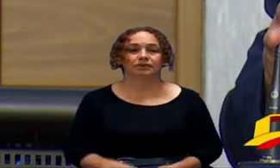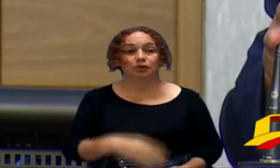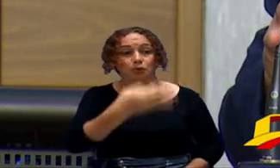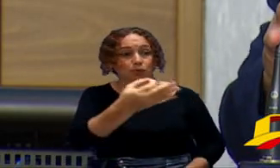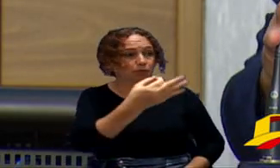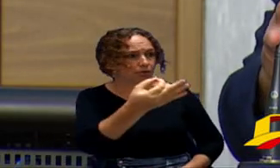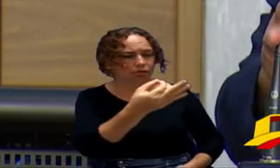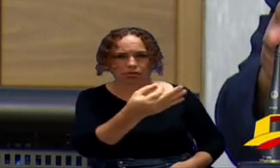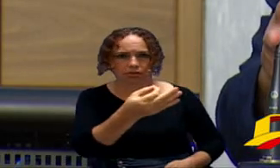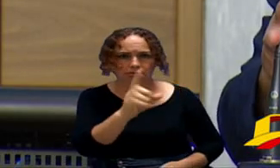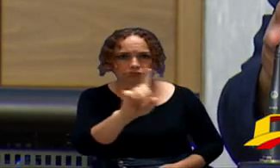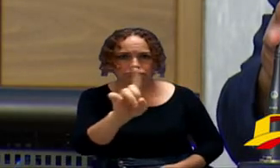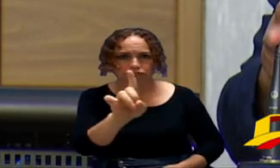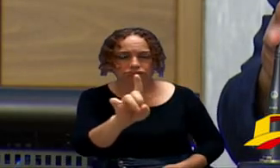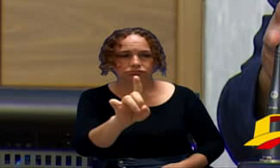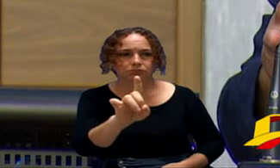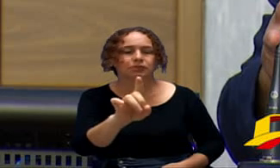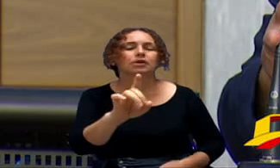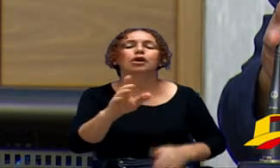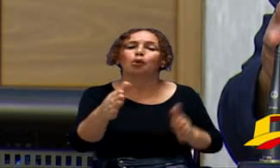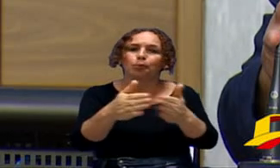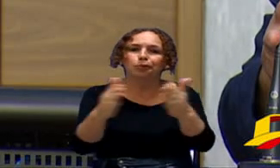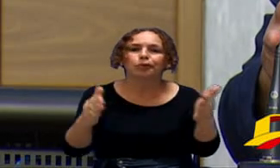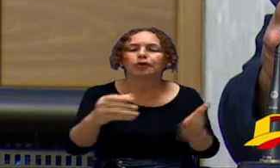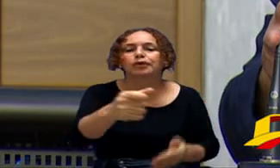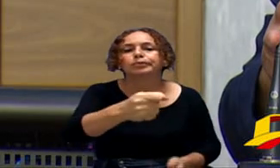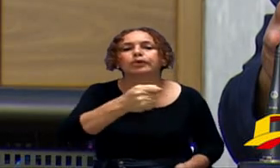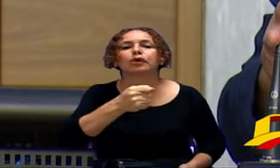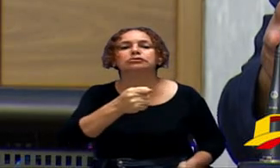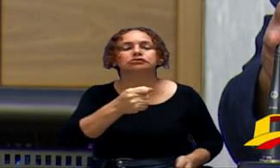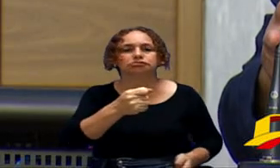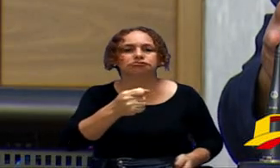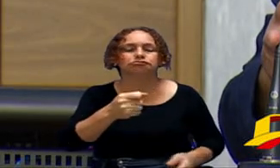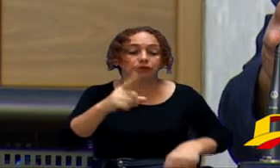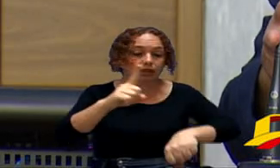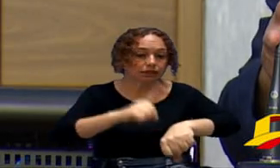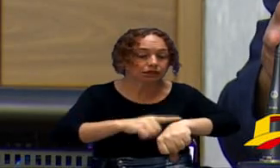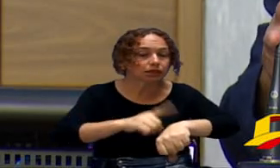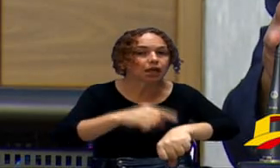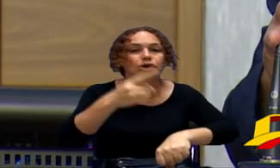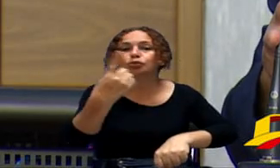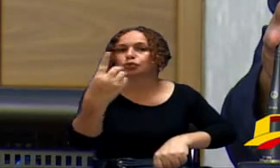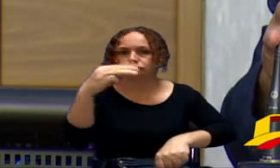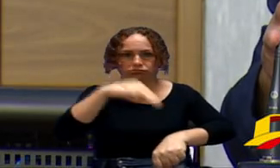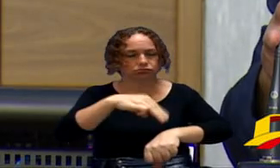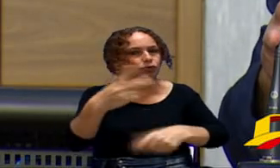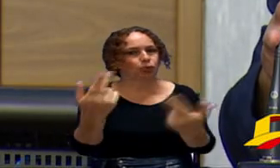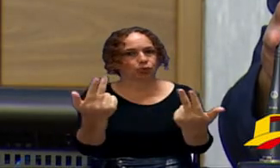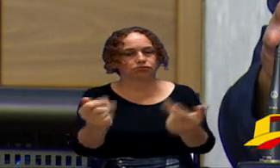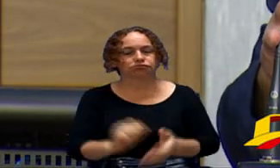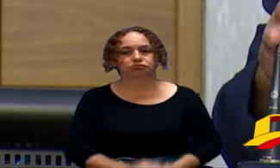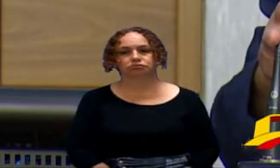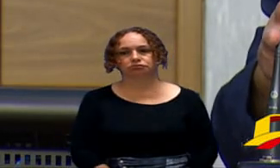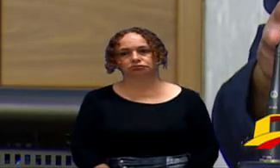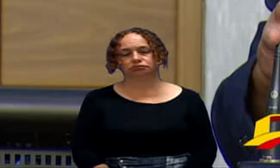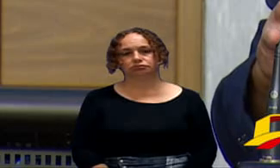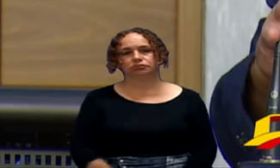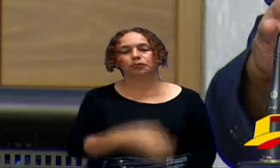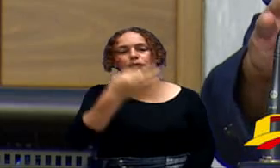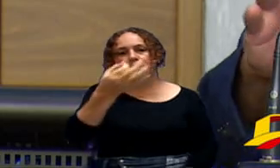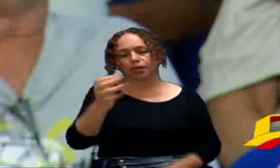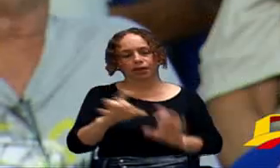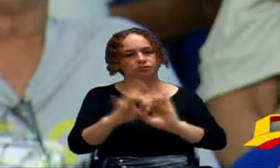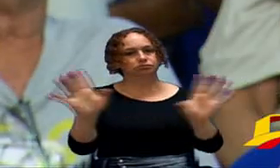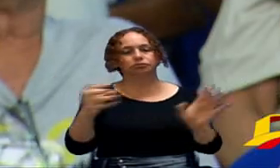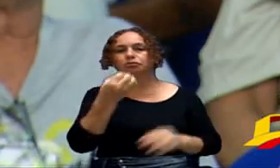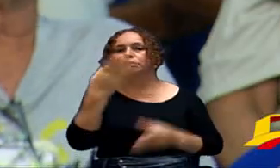mais? Se aproxime o microfone, por favor. A senhora tem o mesmo tempo que outros tiveram para falar. Pode falar, fique à vontade. Boa noite.